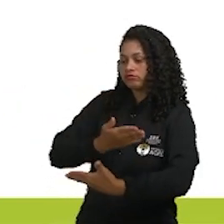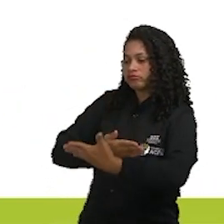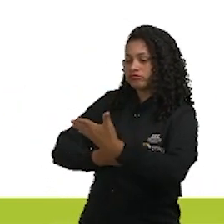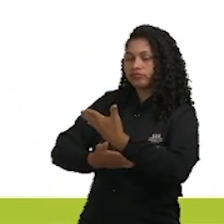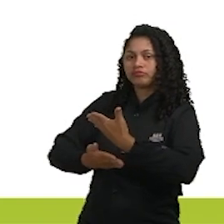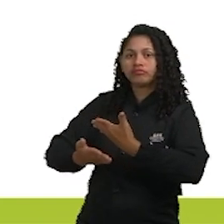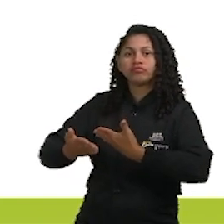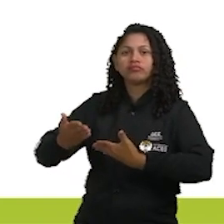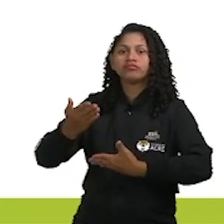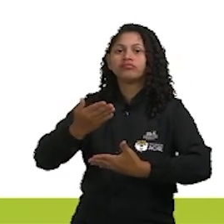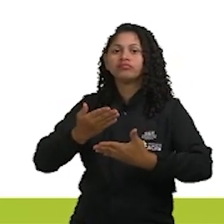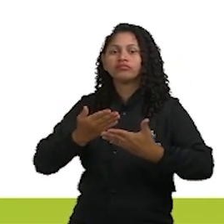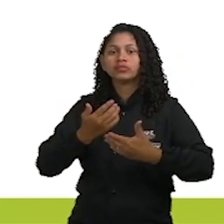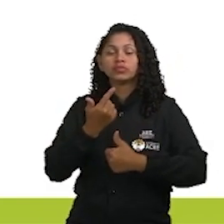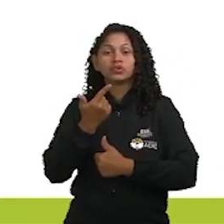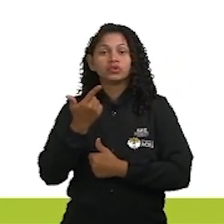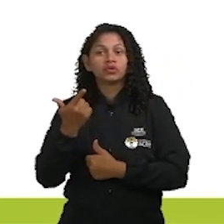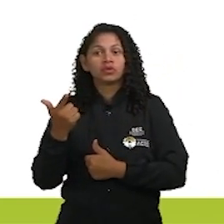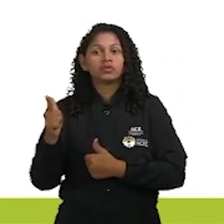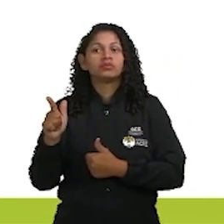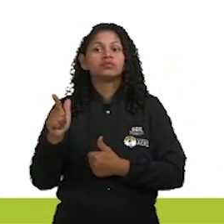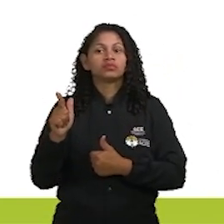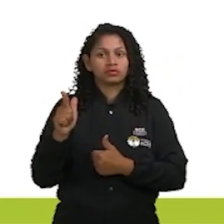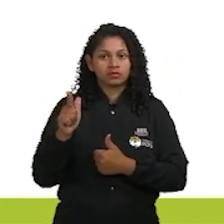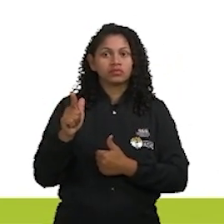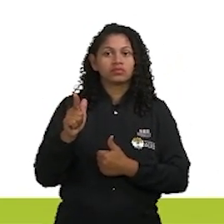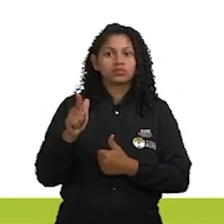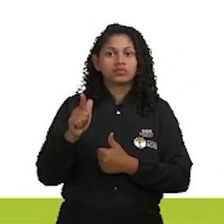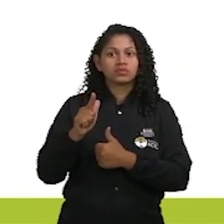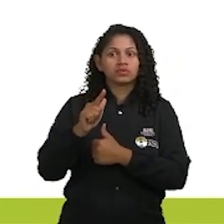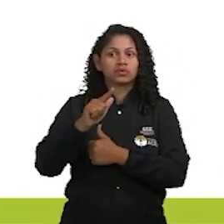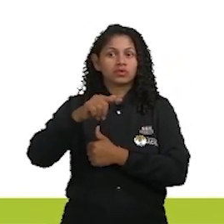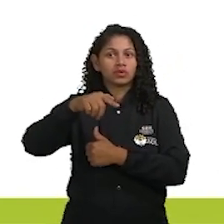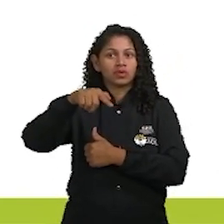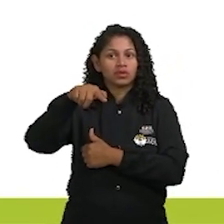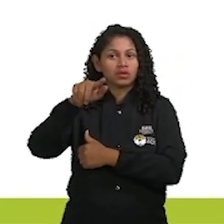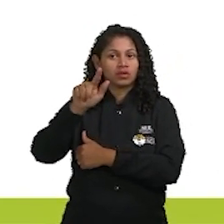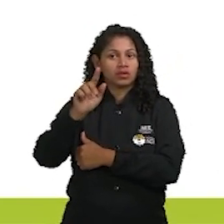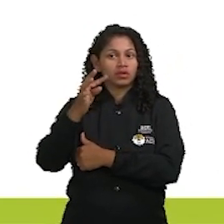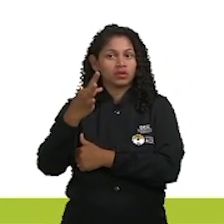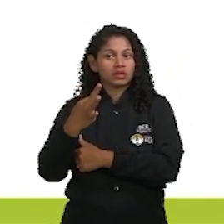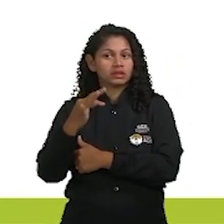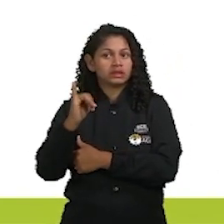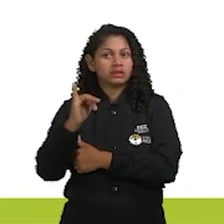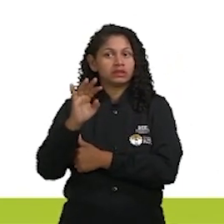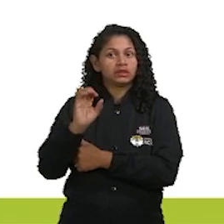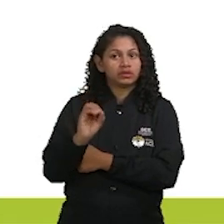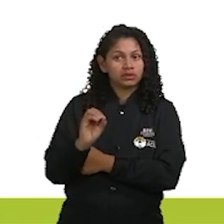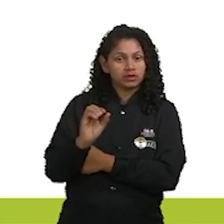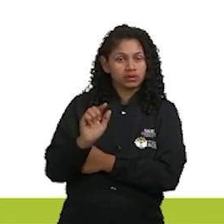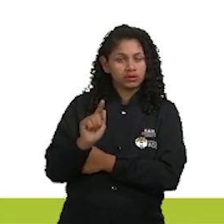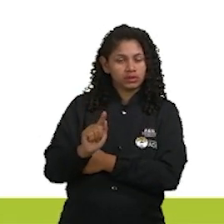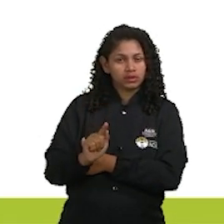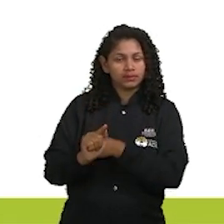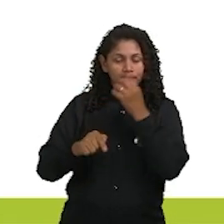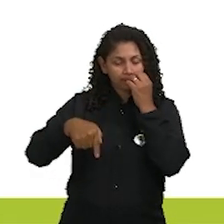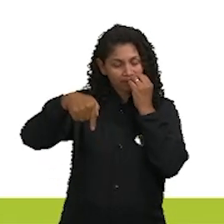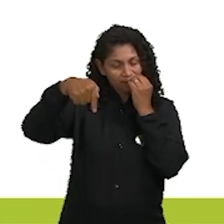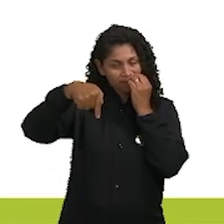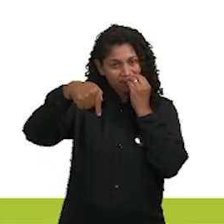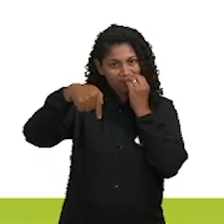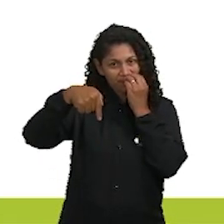o dióxido de titânio. Um esquema dessa célula e os processos envolvidos